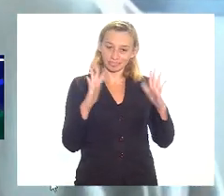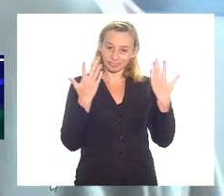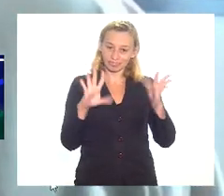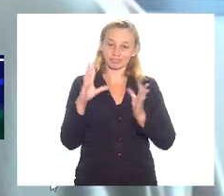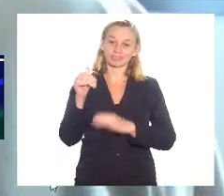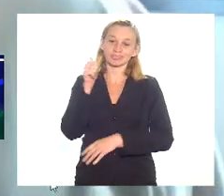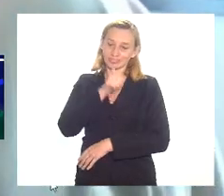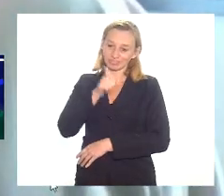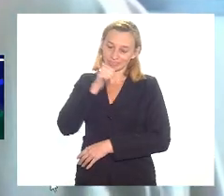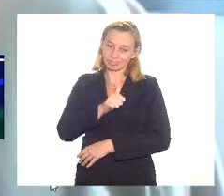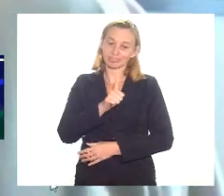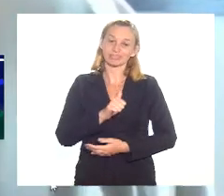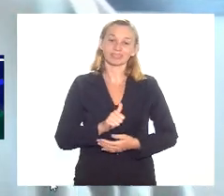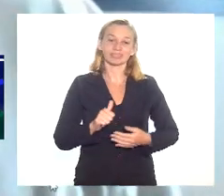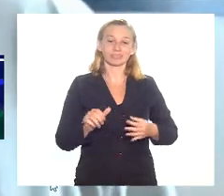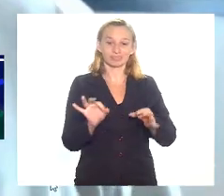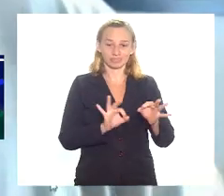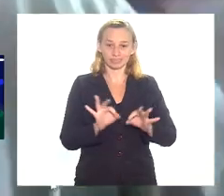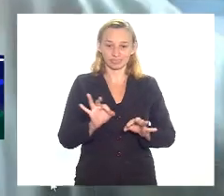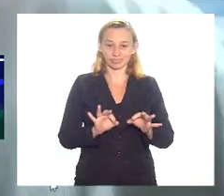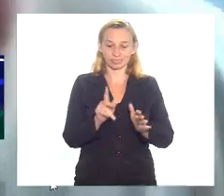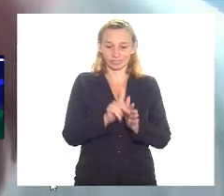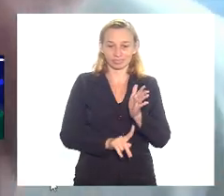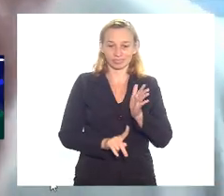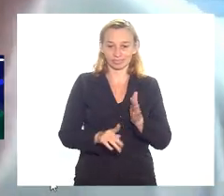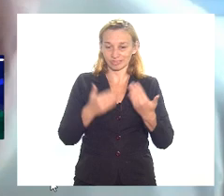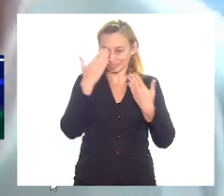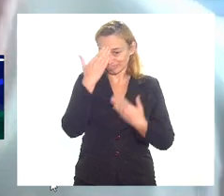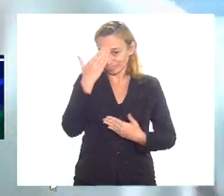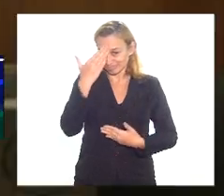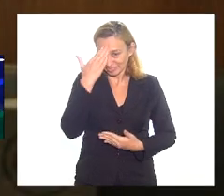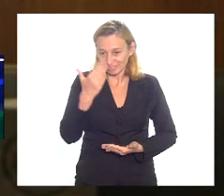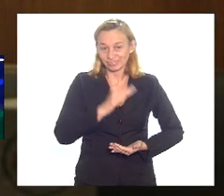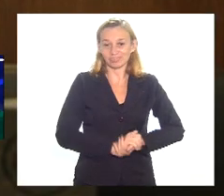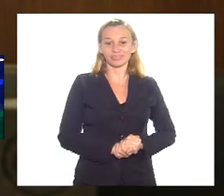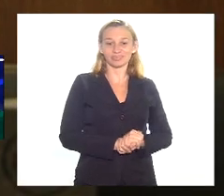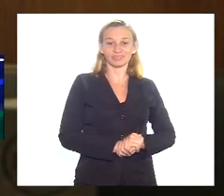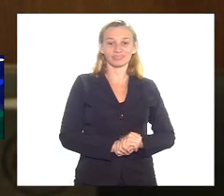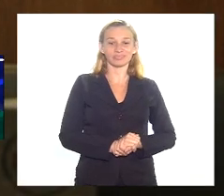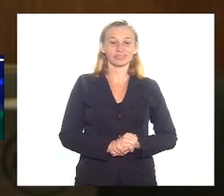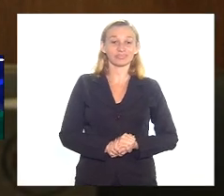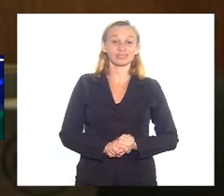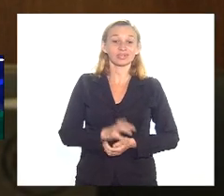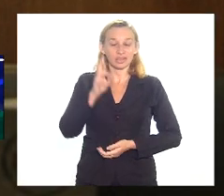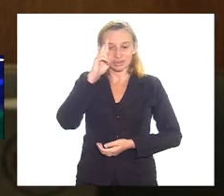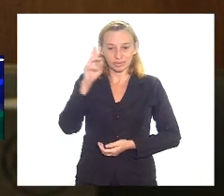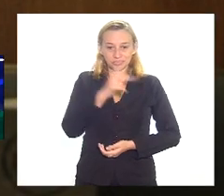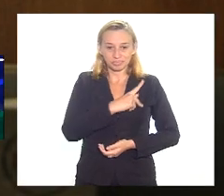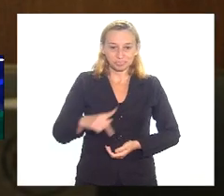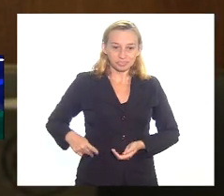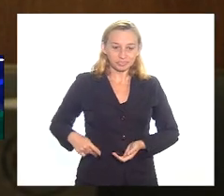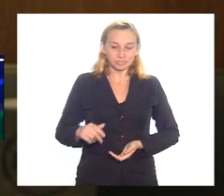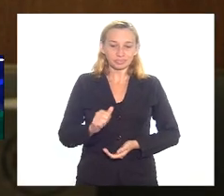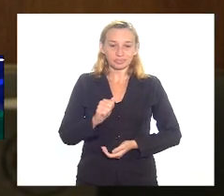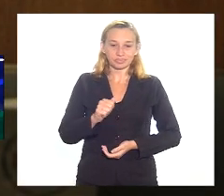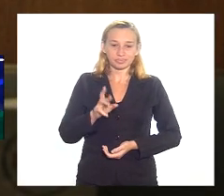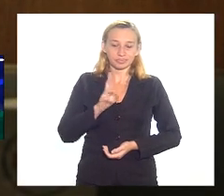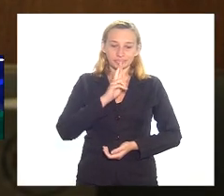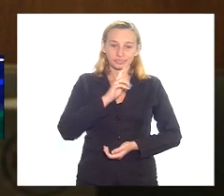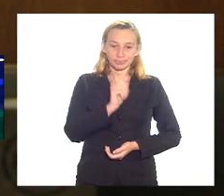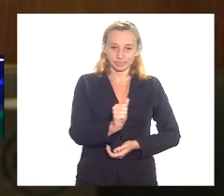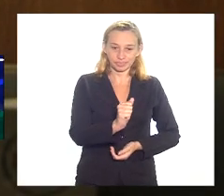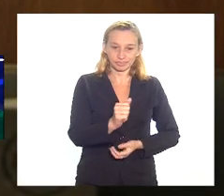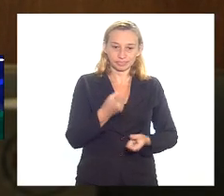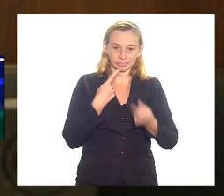foram coautoras desse projeto. Deputada, deputada Renata. Senhor presidente, deputada Rodrigo Renata. Amorim para discutir, por